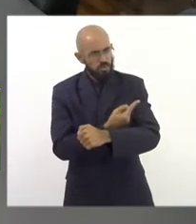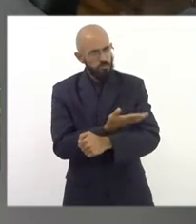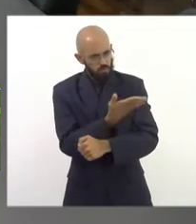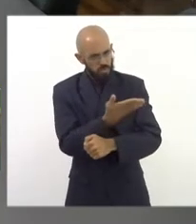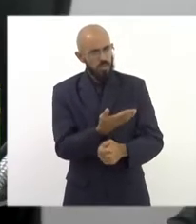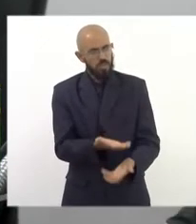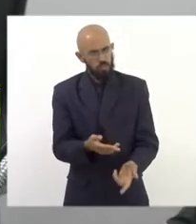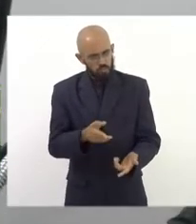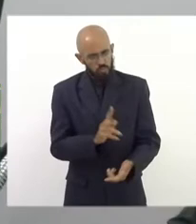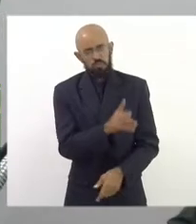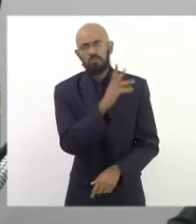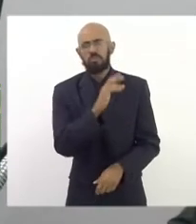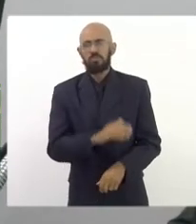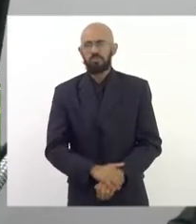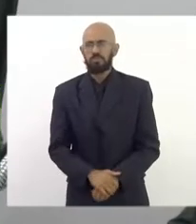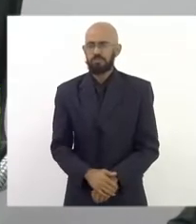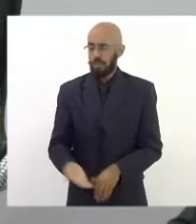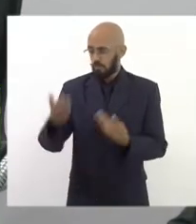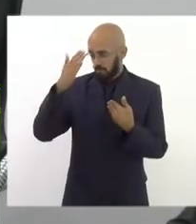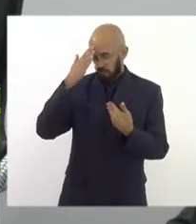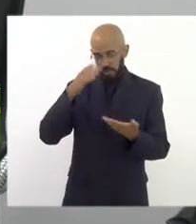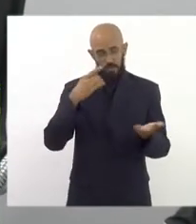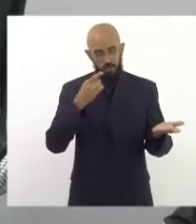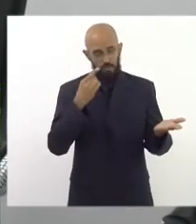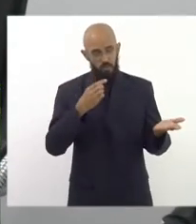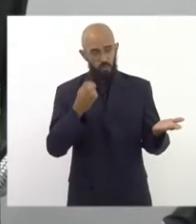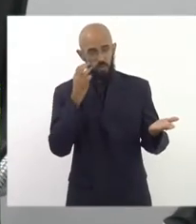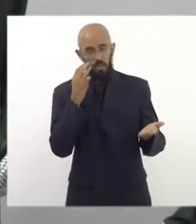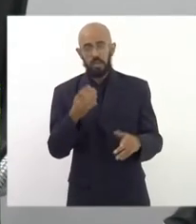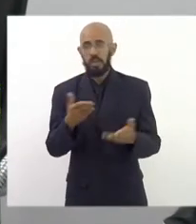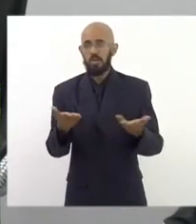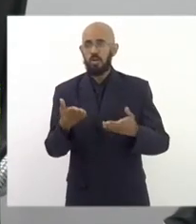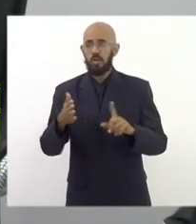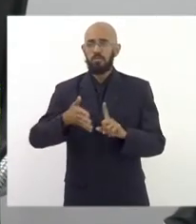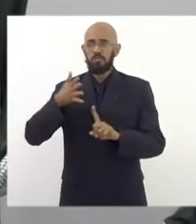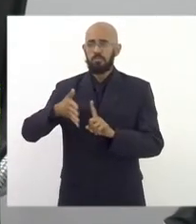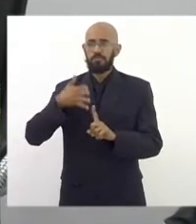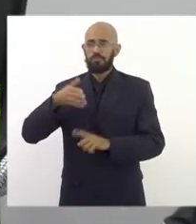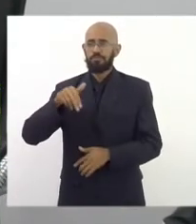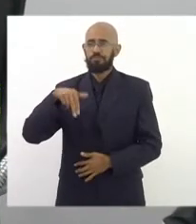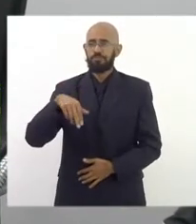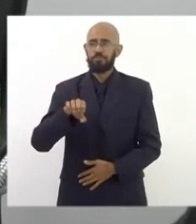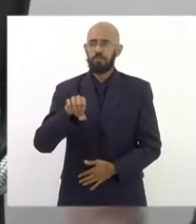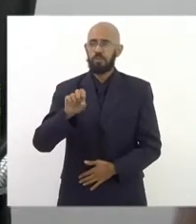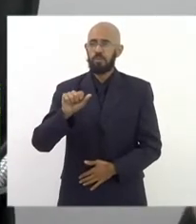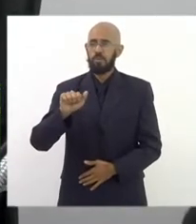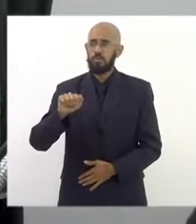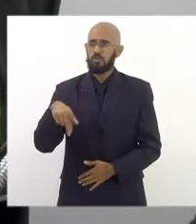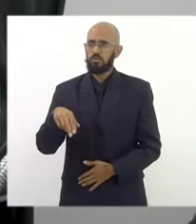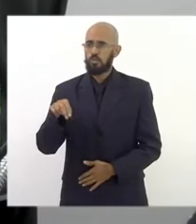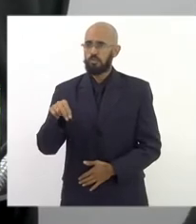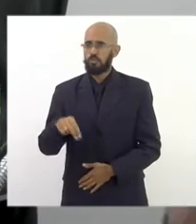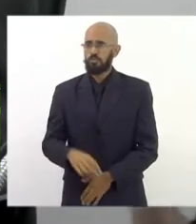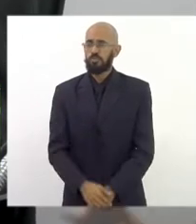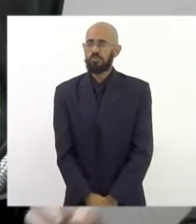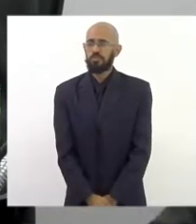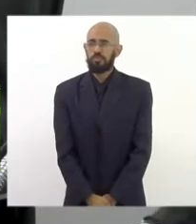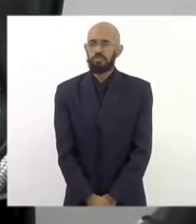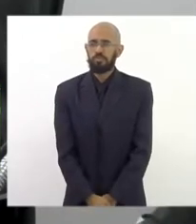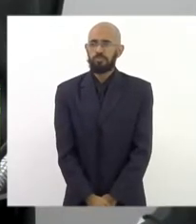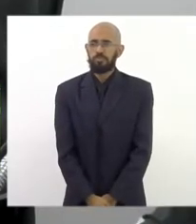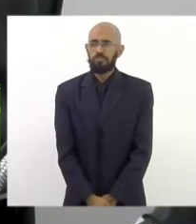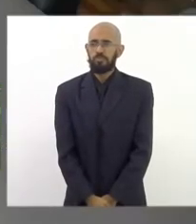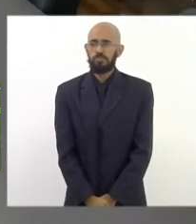frente. Obrigado, Valdec. Passo agora a palavra ao secretário Nelson Rocha, por favor.